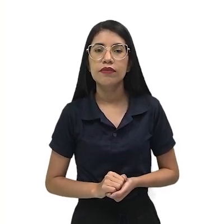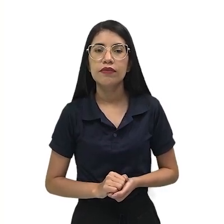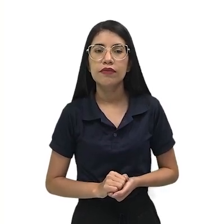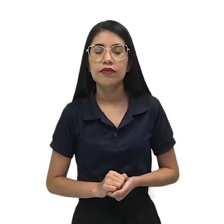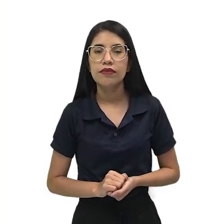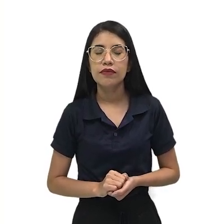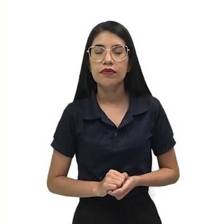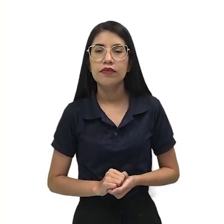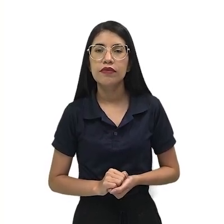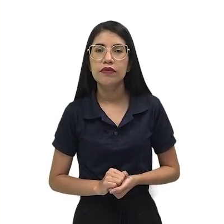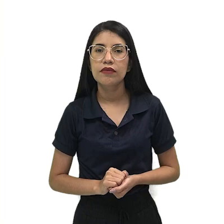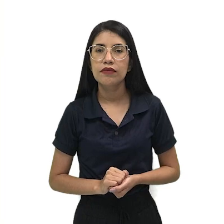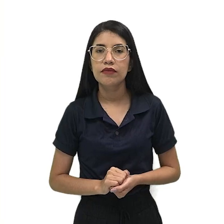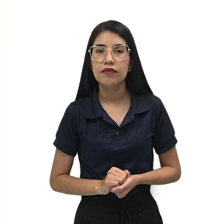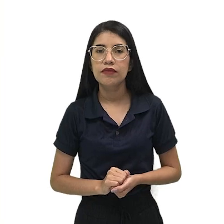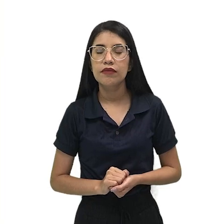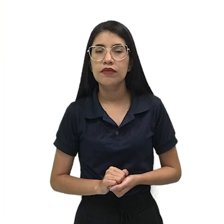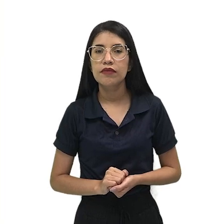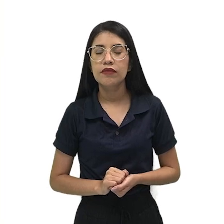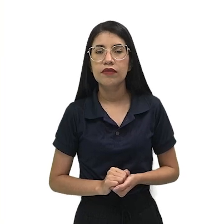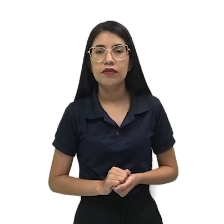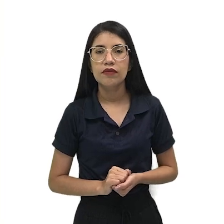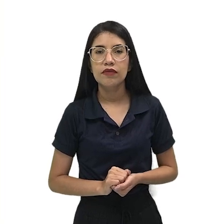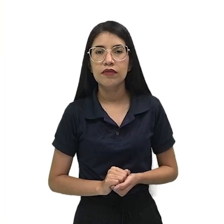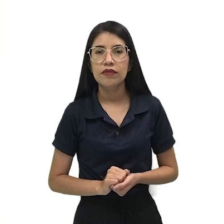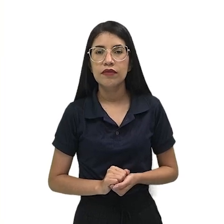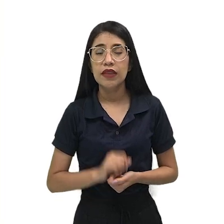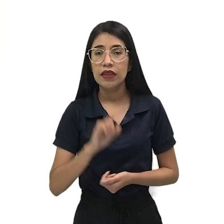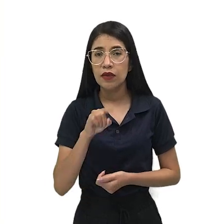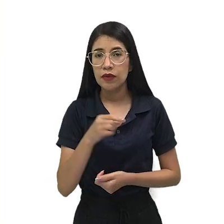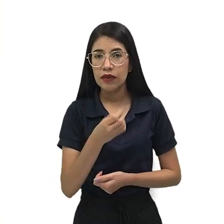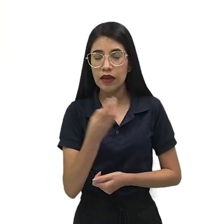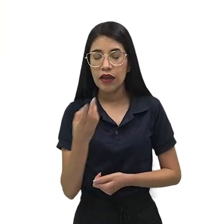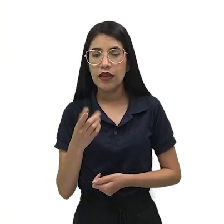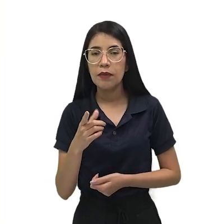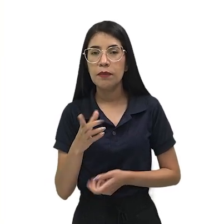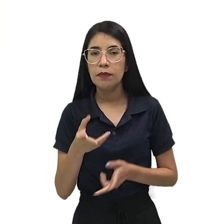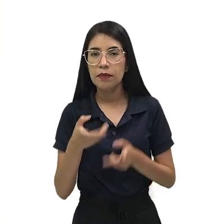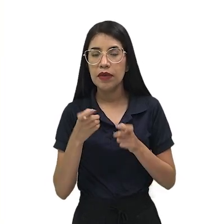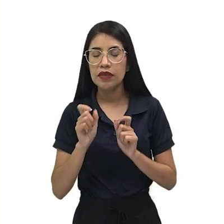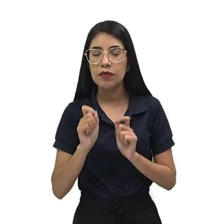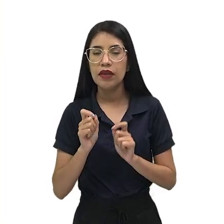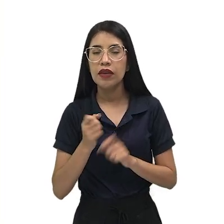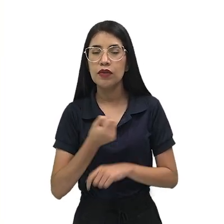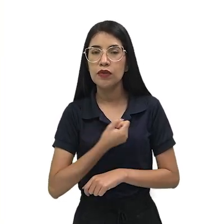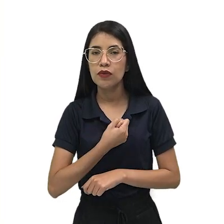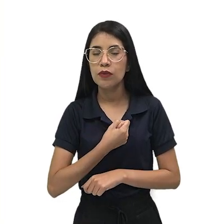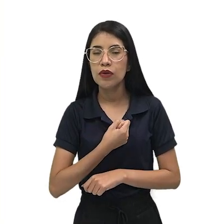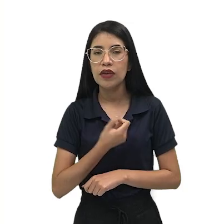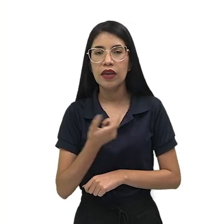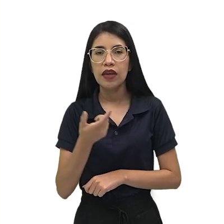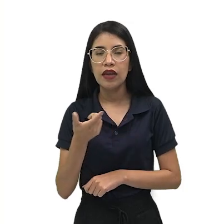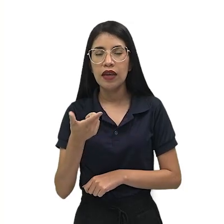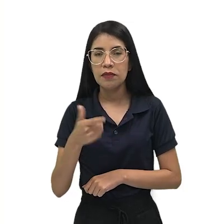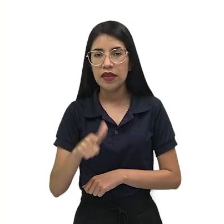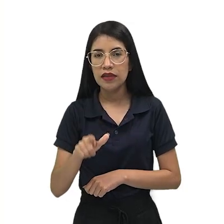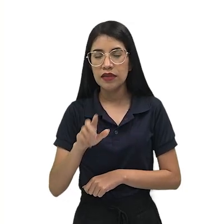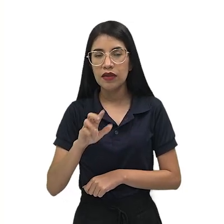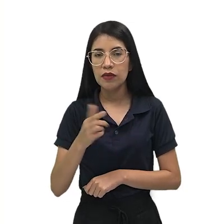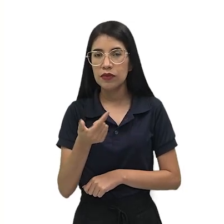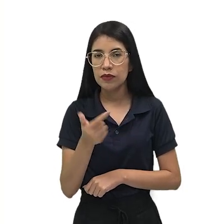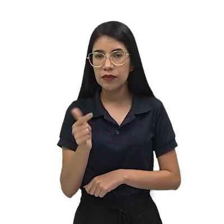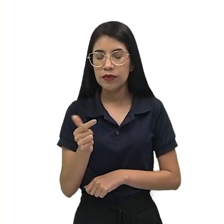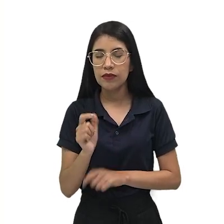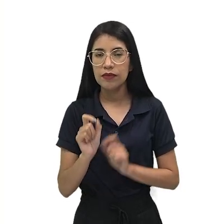um número que ele não está se repetindo, certo? Quem é esse cara?